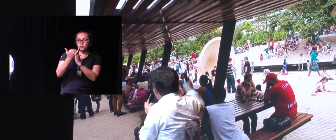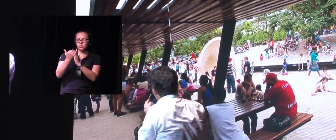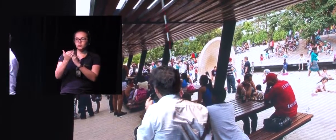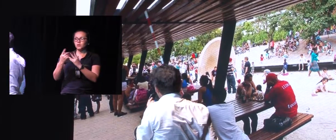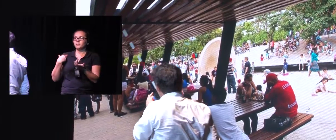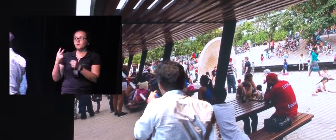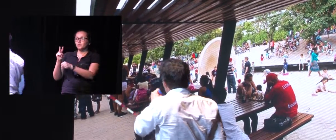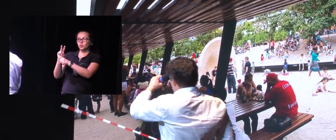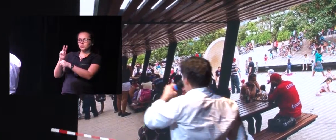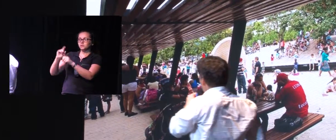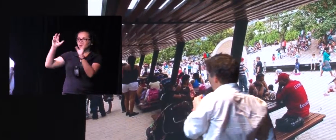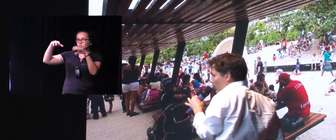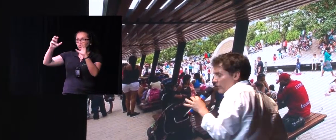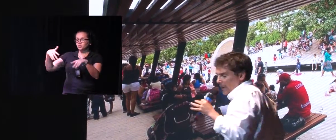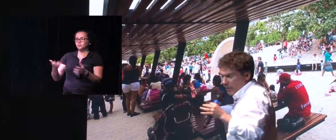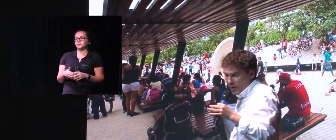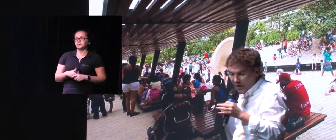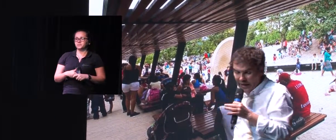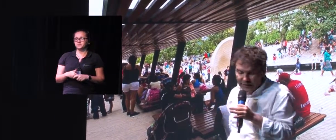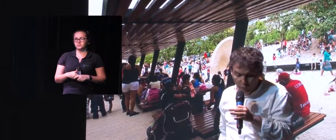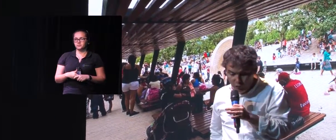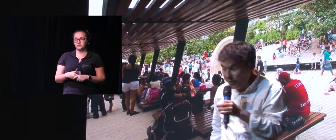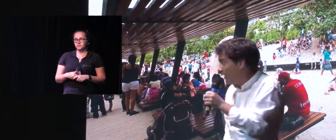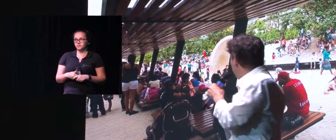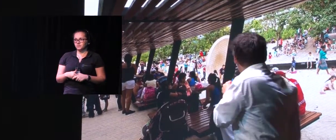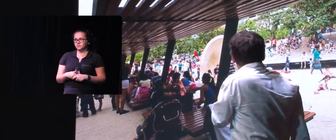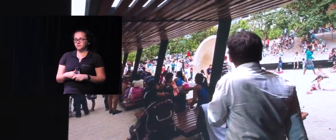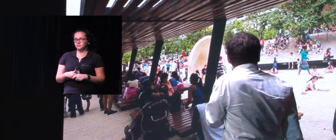Precisa ter uma altura para proteger da chuva.